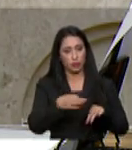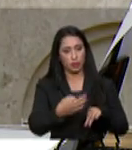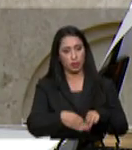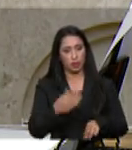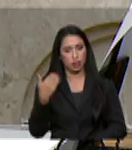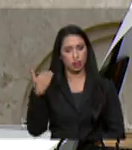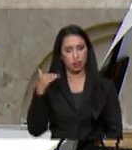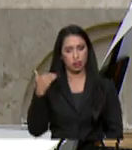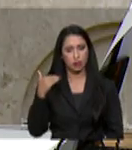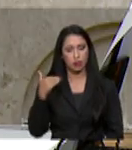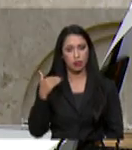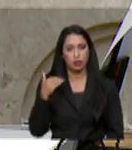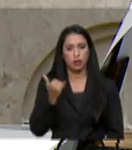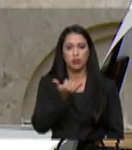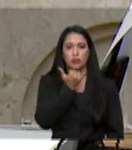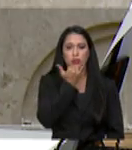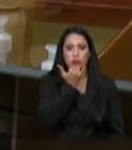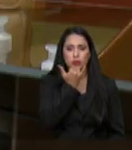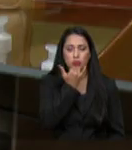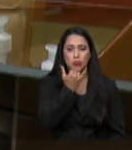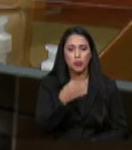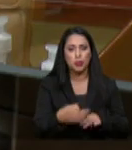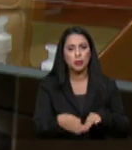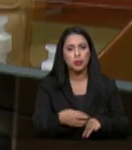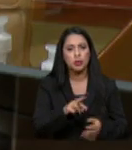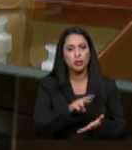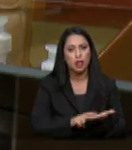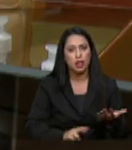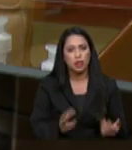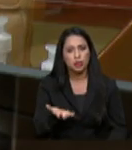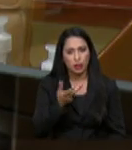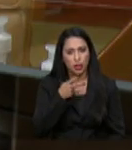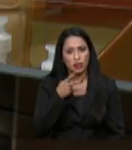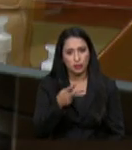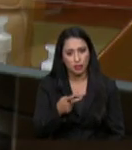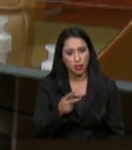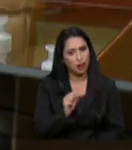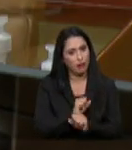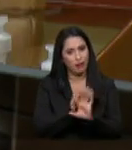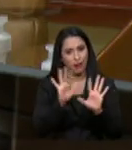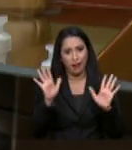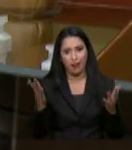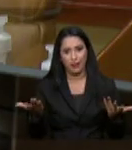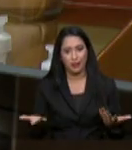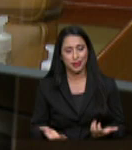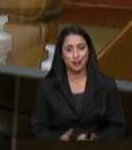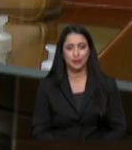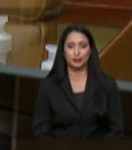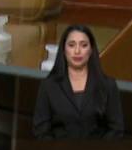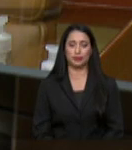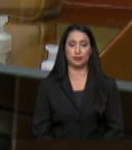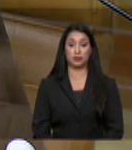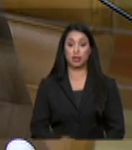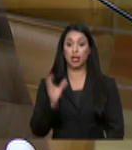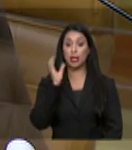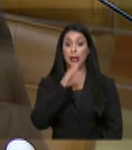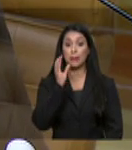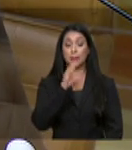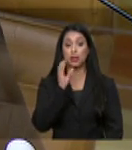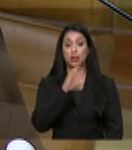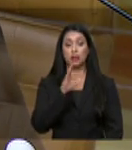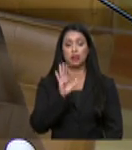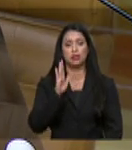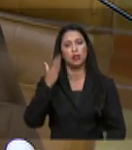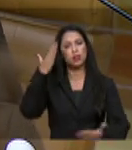Cármen Lúcia presidente parece-me que o ministro-relator que é uma palavra e claro é rapido o presente